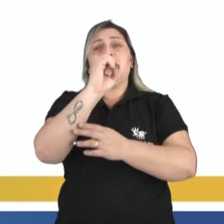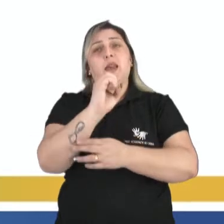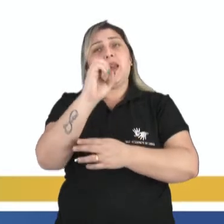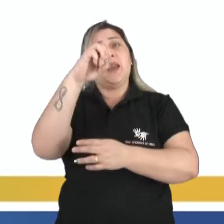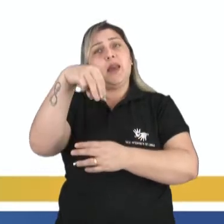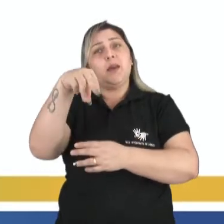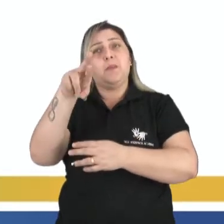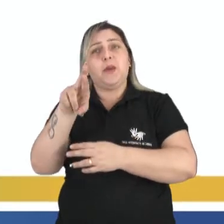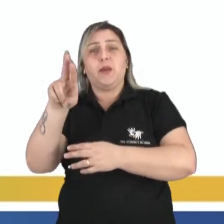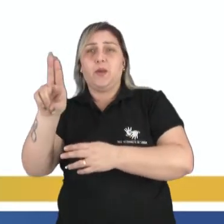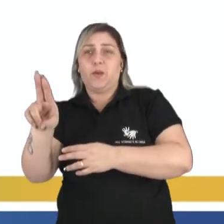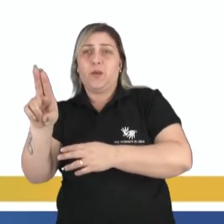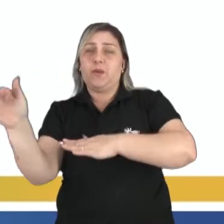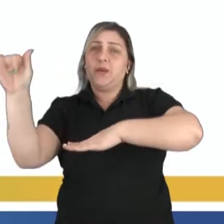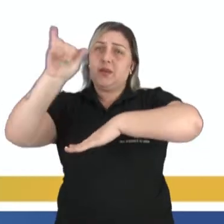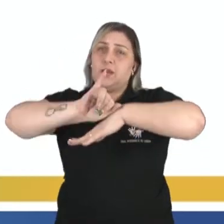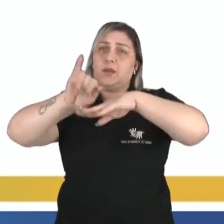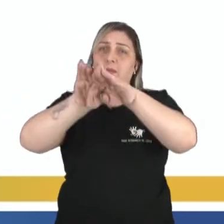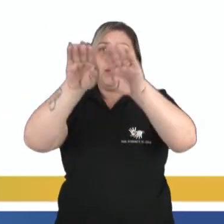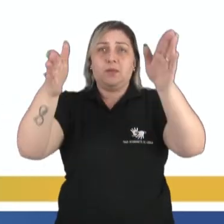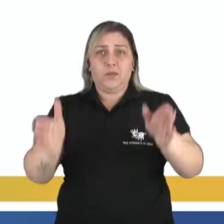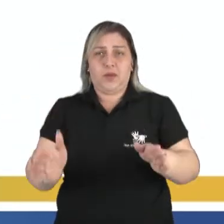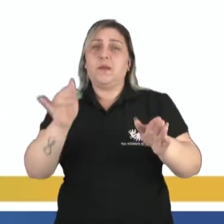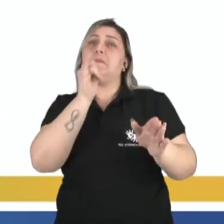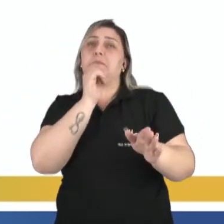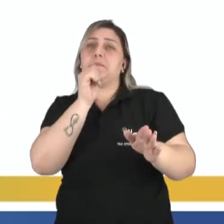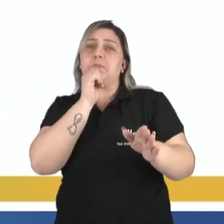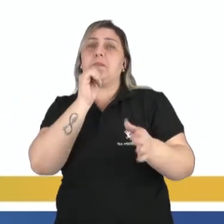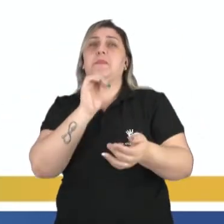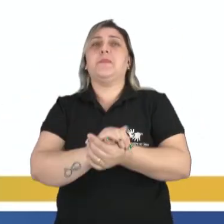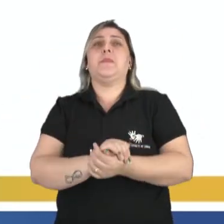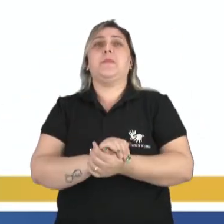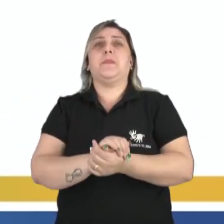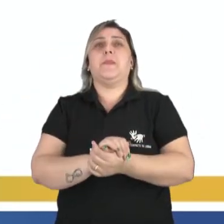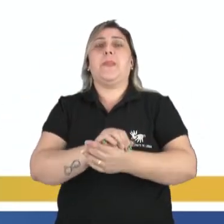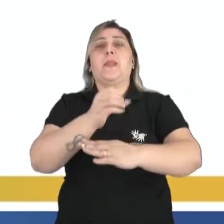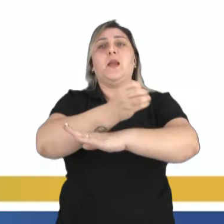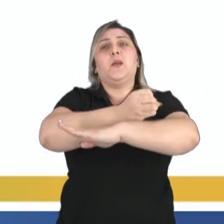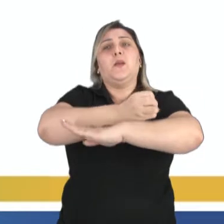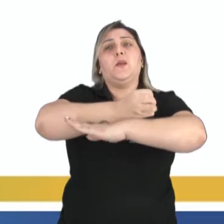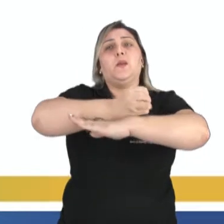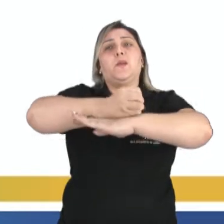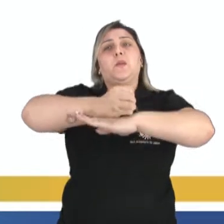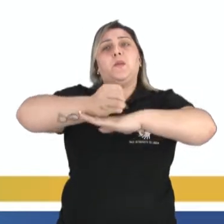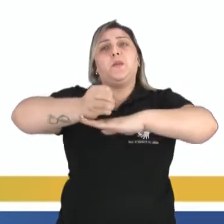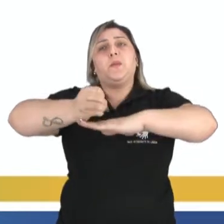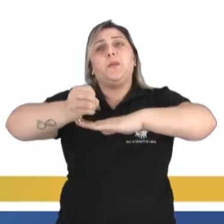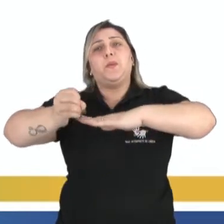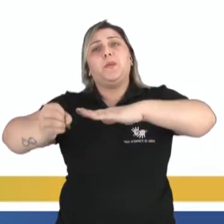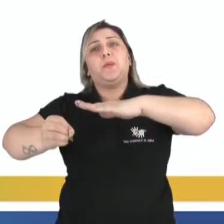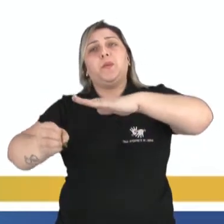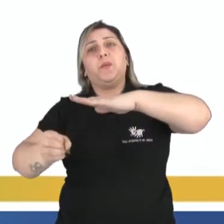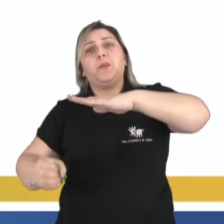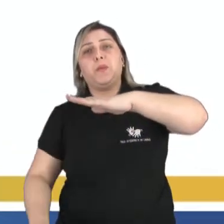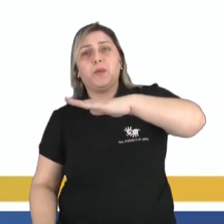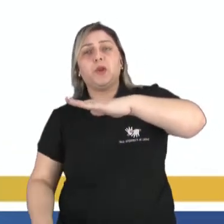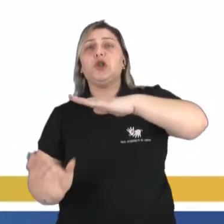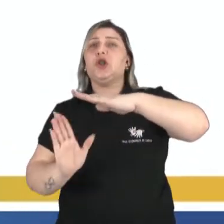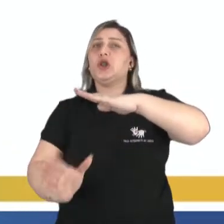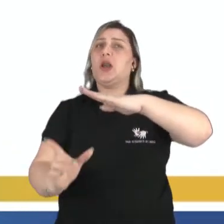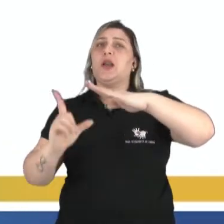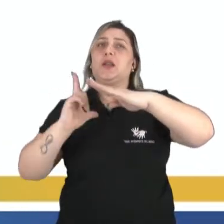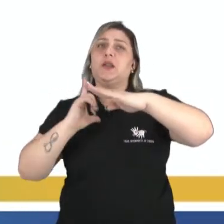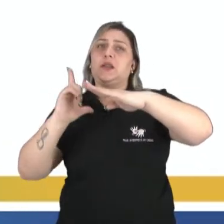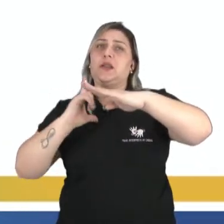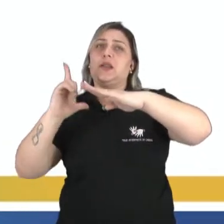MRU, né? Ela ainda está em cima da mesa, né? Só que quando ela começa a cair, aí você já tem uma situação